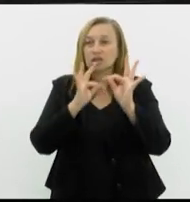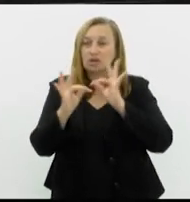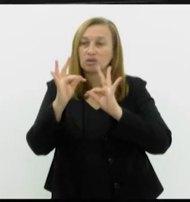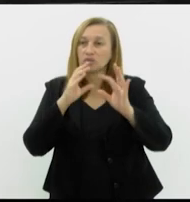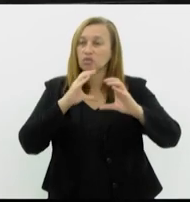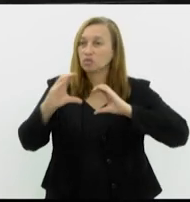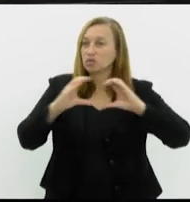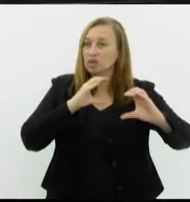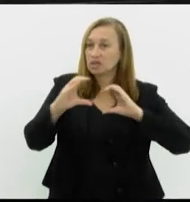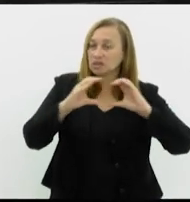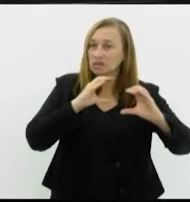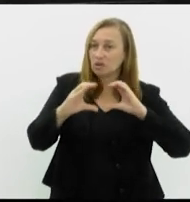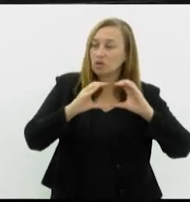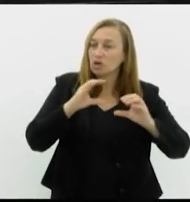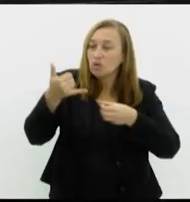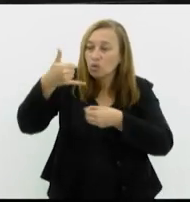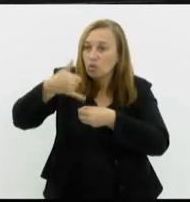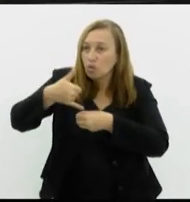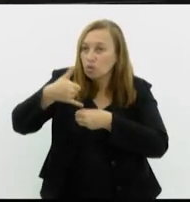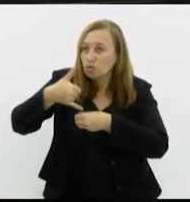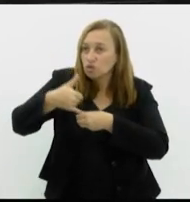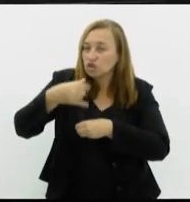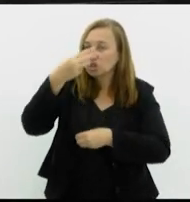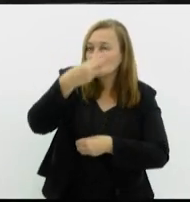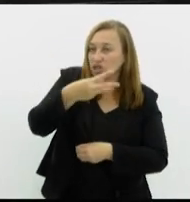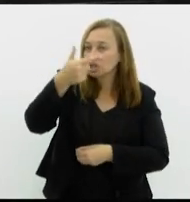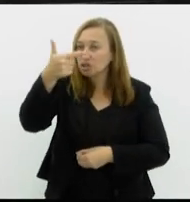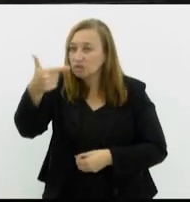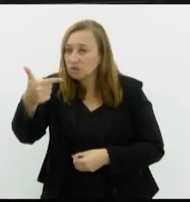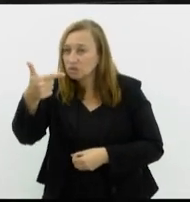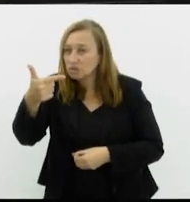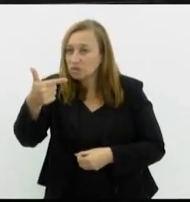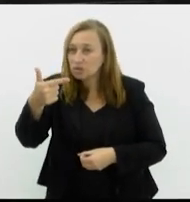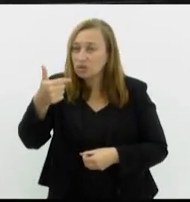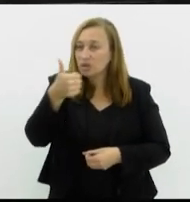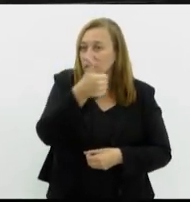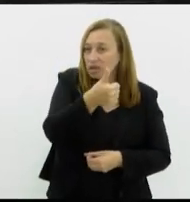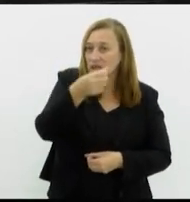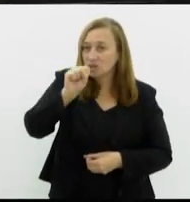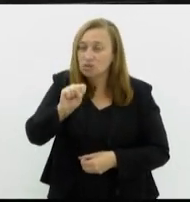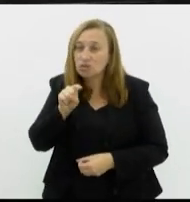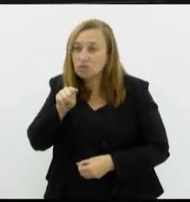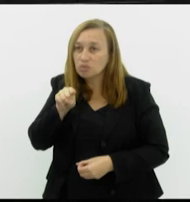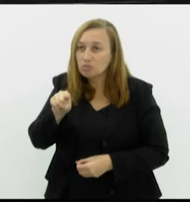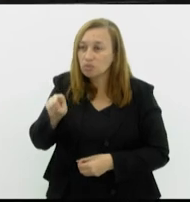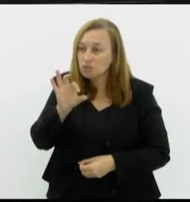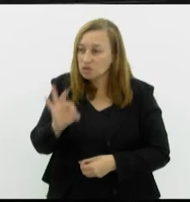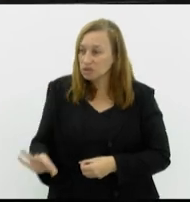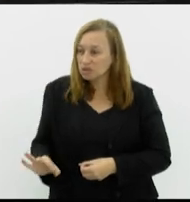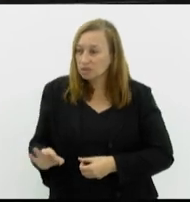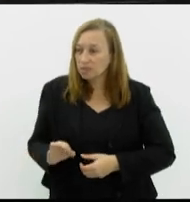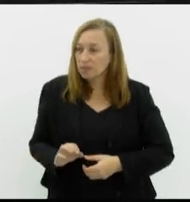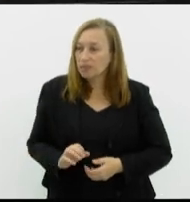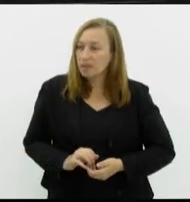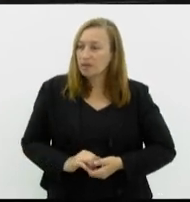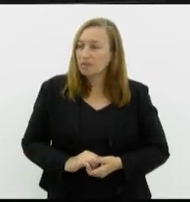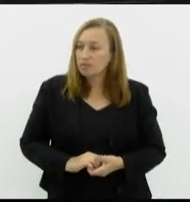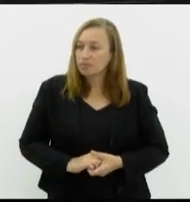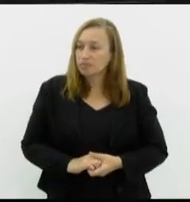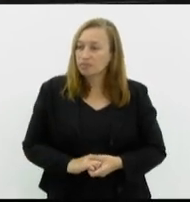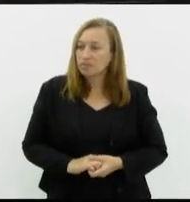telecomunicações e combustíveis de 32 para 18 pontos percentuais.